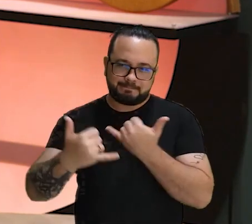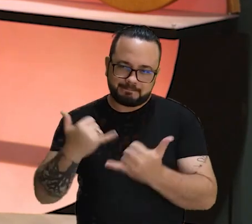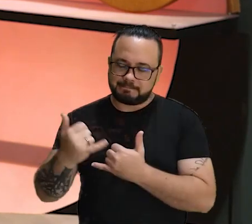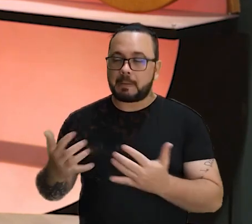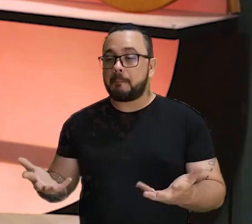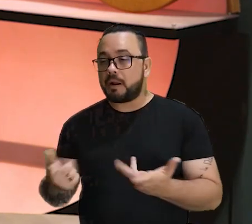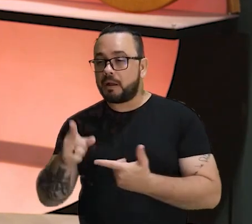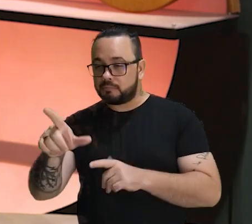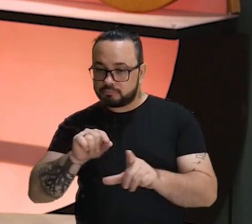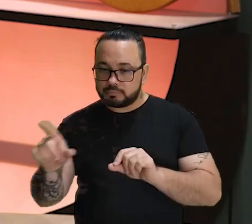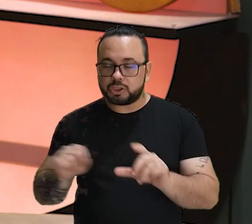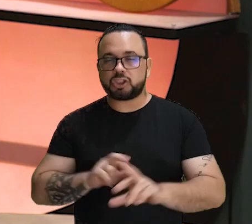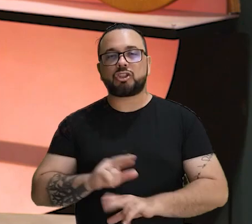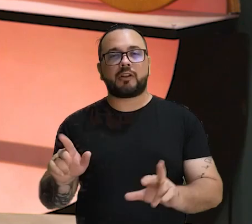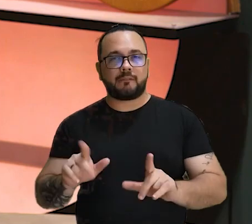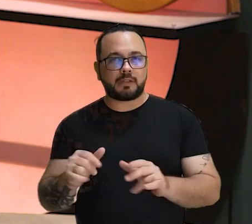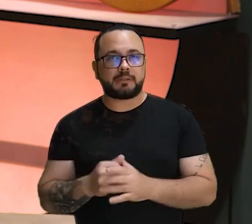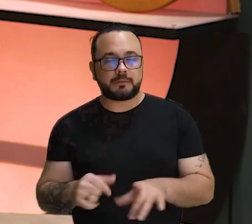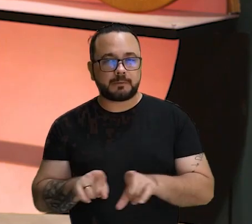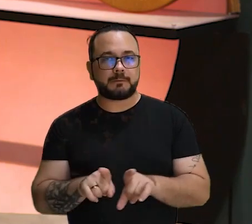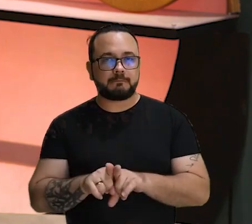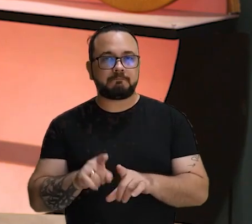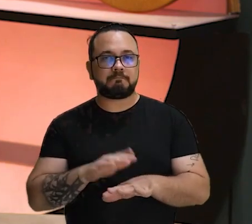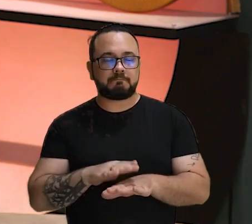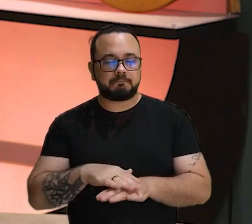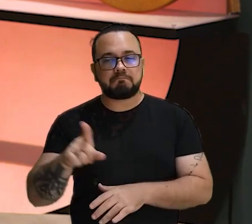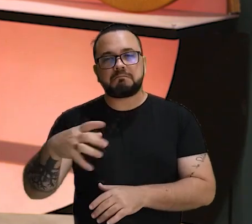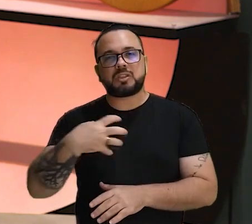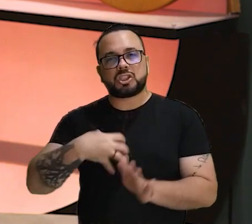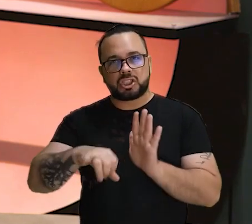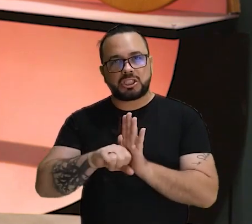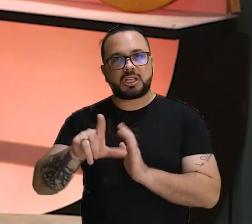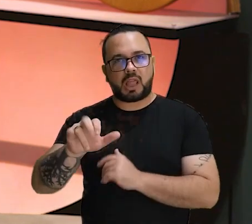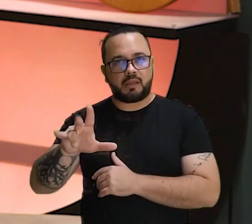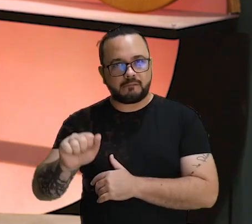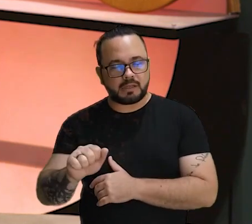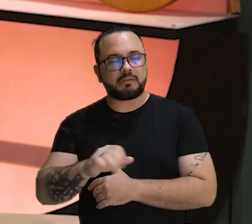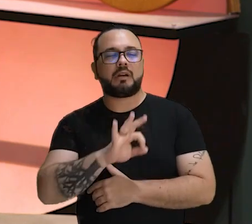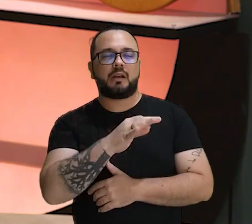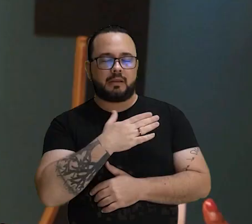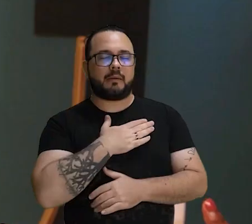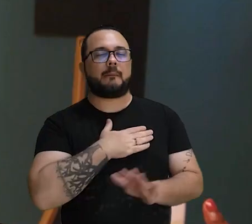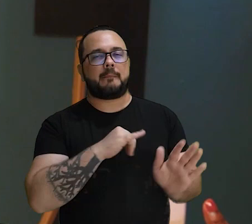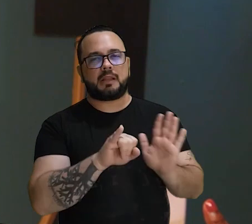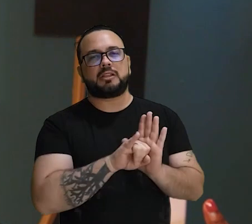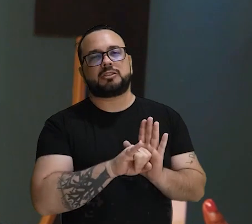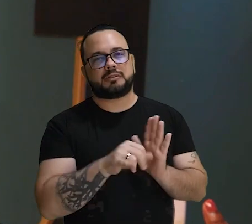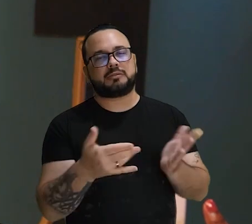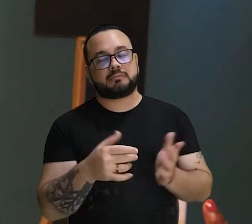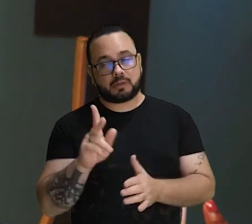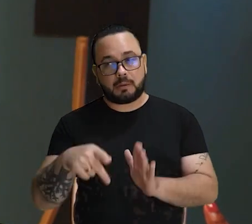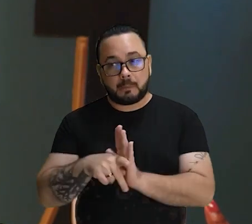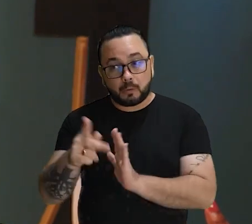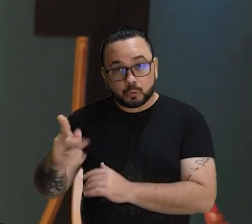maravilhosa essas suas formações, assim, nada convencionais. É o que traz também um pouco da Lívia Matos, né? É, tem uma assinatura, tem, né? Tem uma